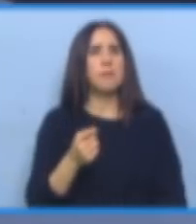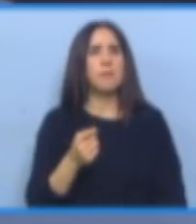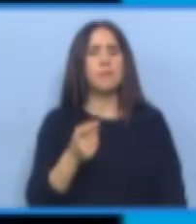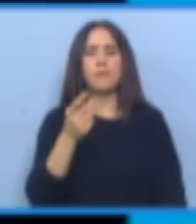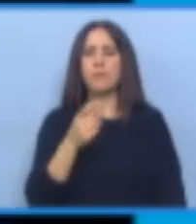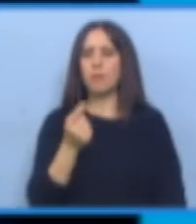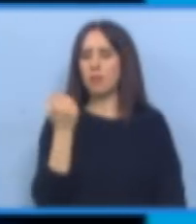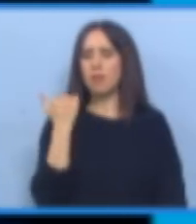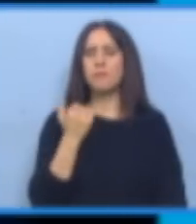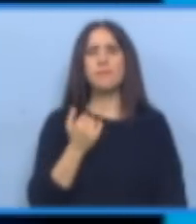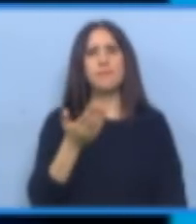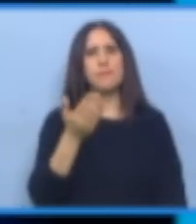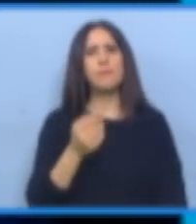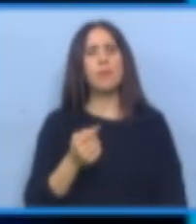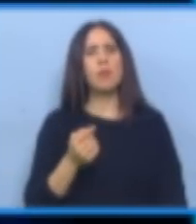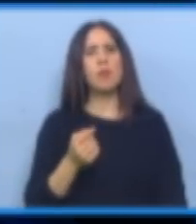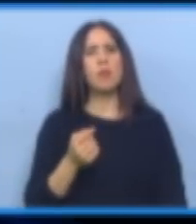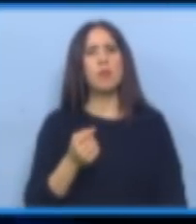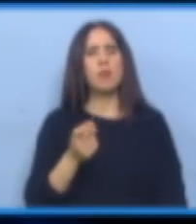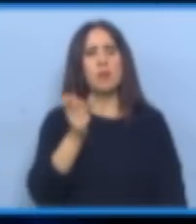Aí agora há pouco tempo, por exemplo,